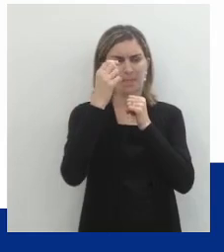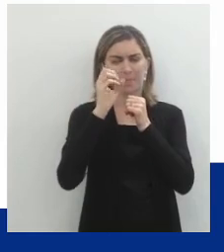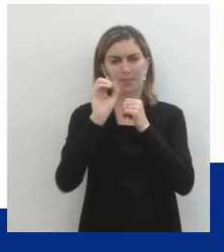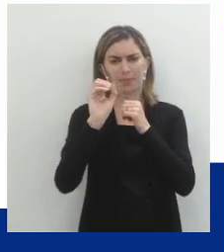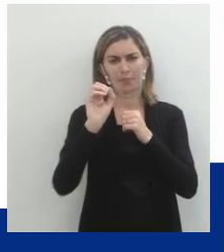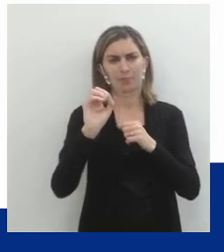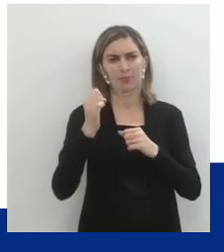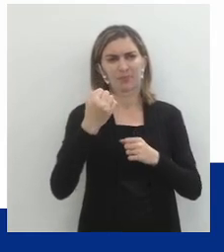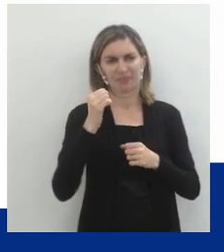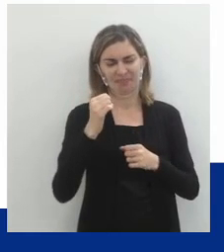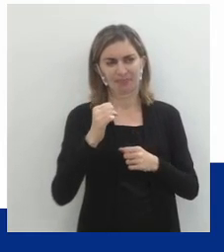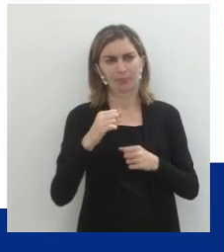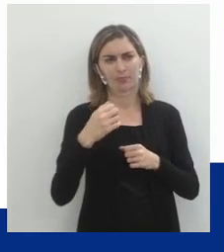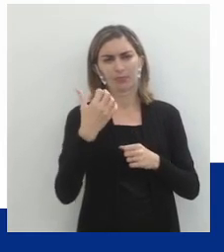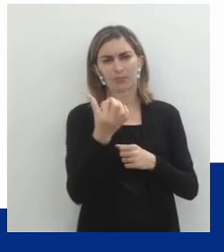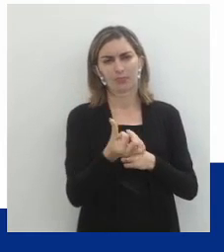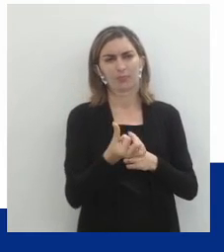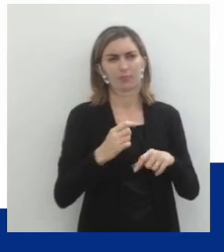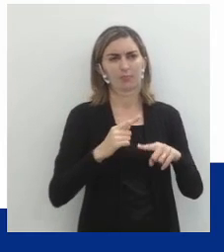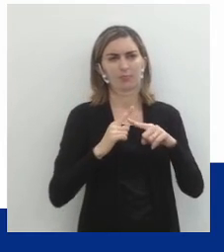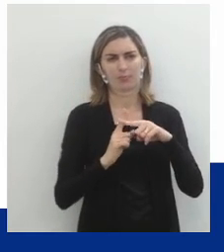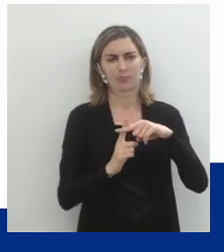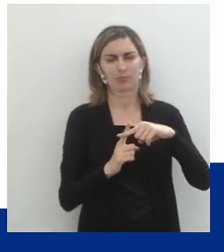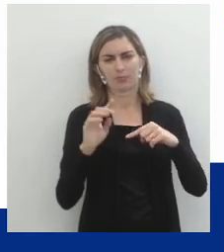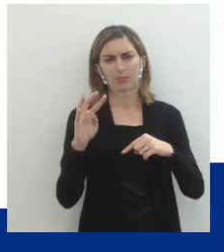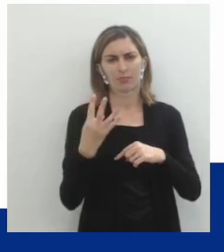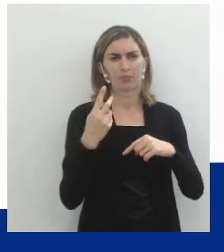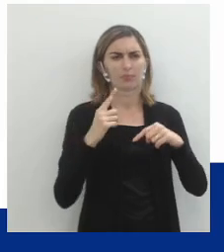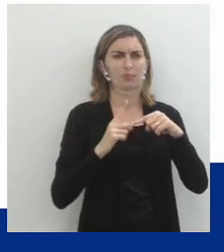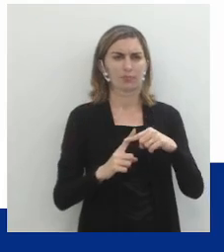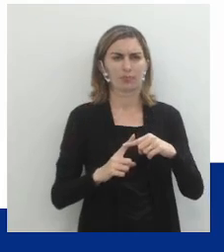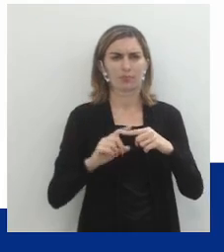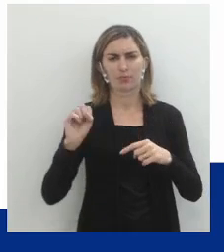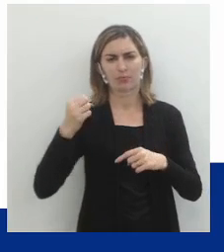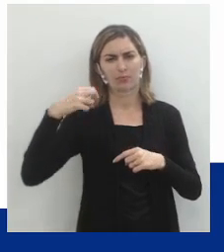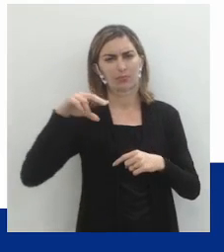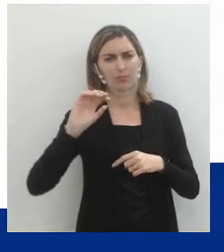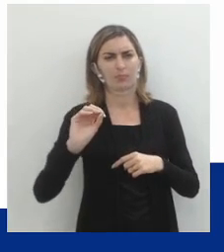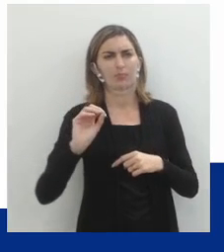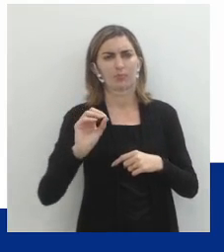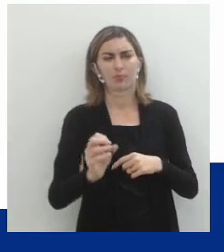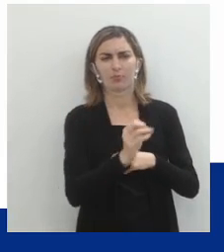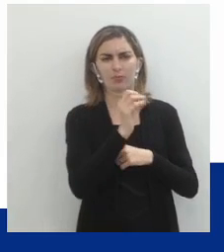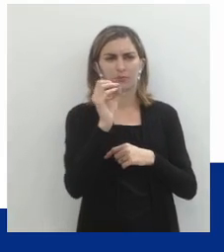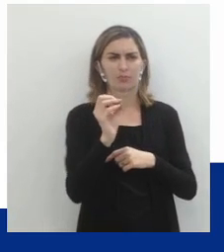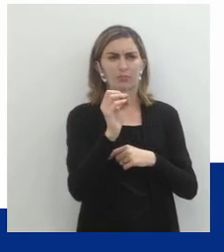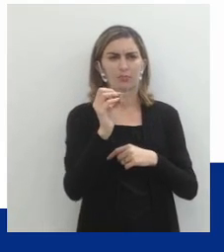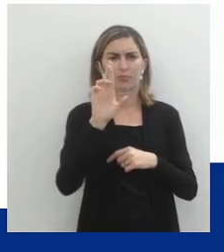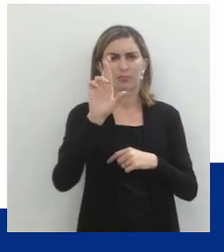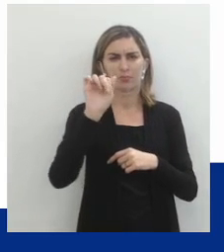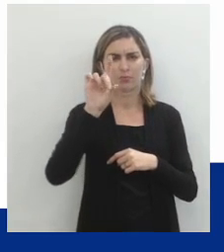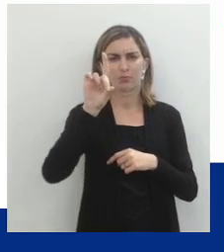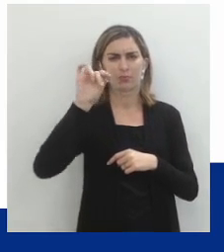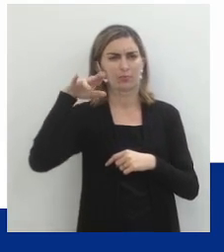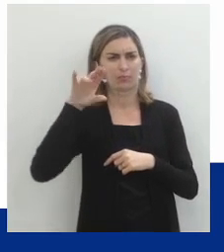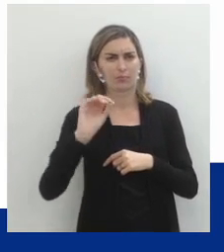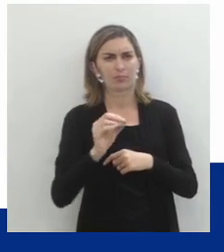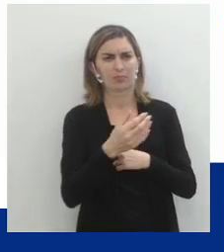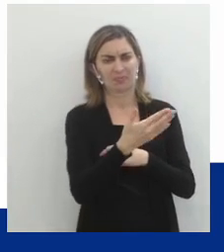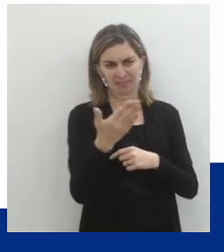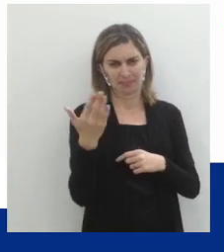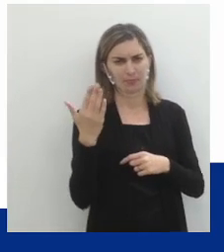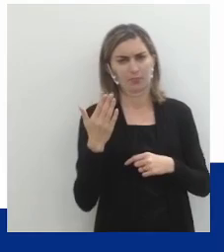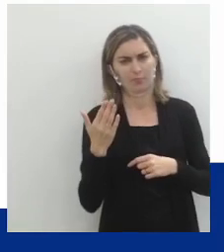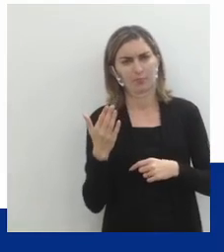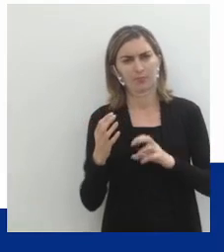0 segundo será 6 mais 4 vezes seno de 0 radiano. Galera, eu